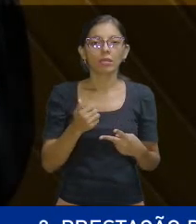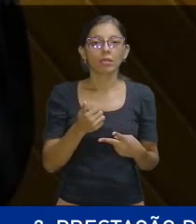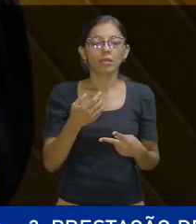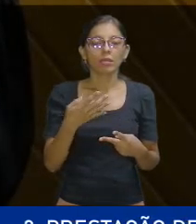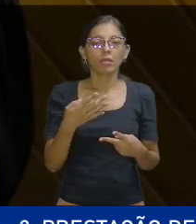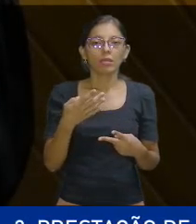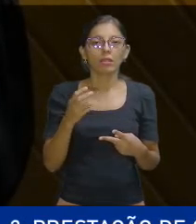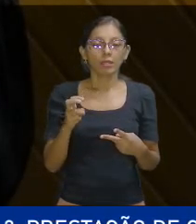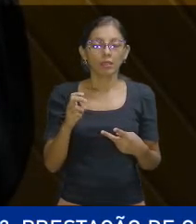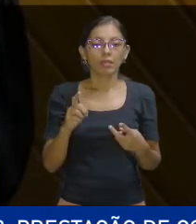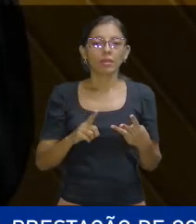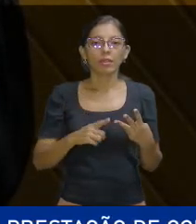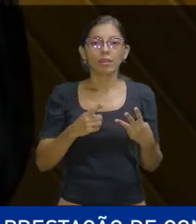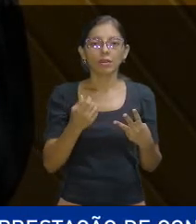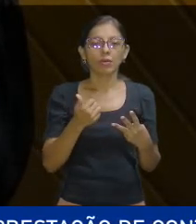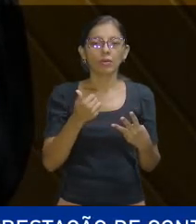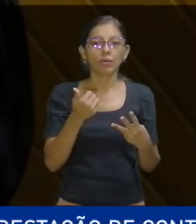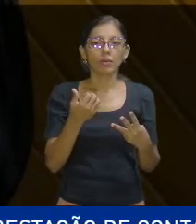152-9595,